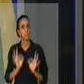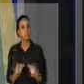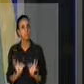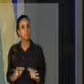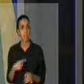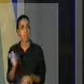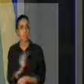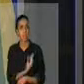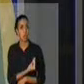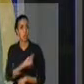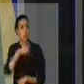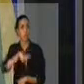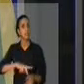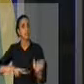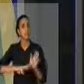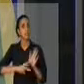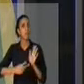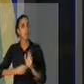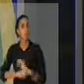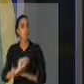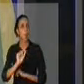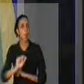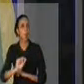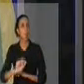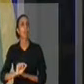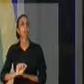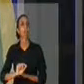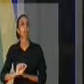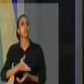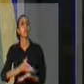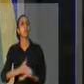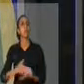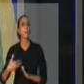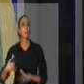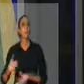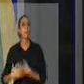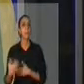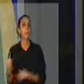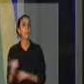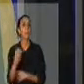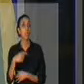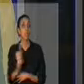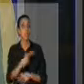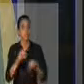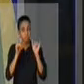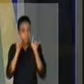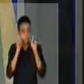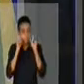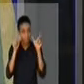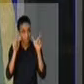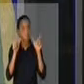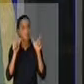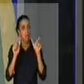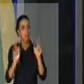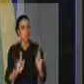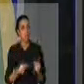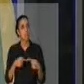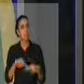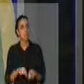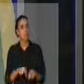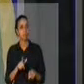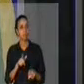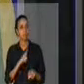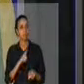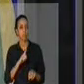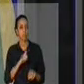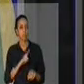estamos aqui dando um passo importante para nos alertar diante desse desafio e para poder, ao pautar